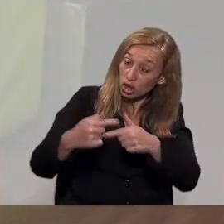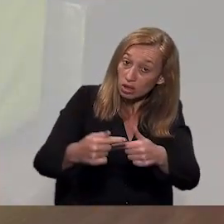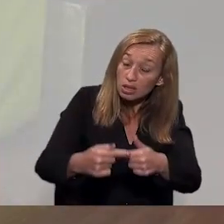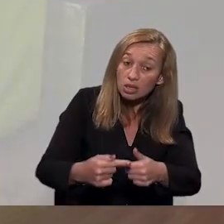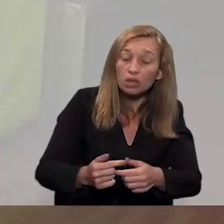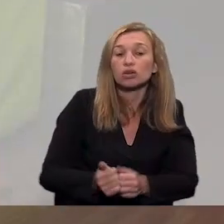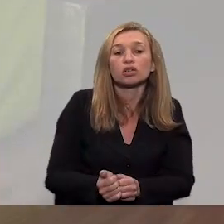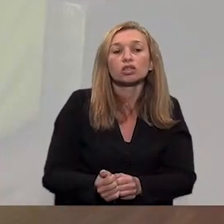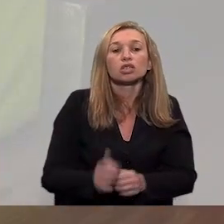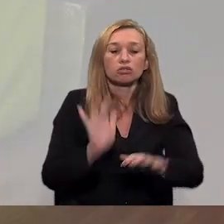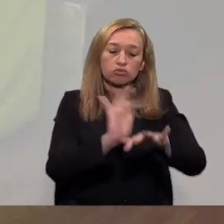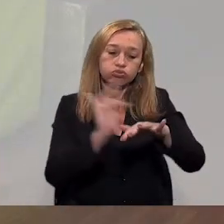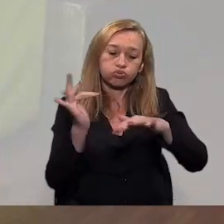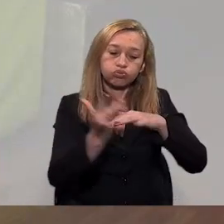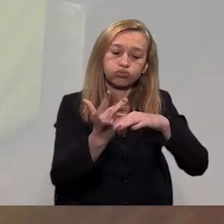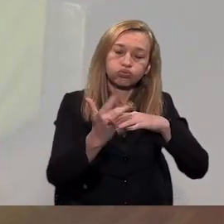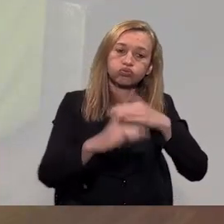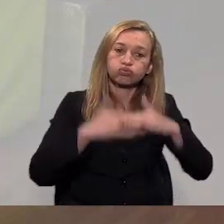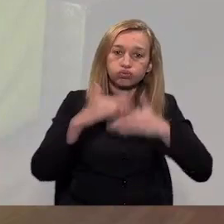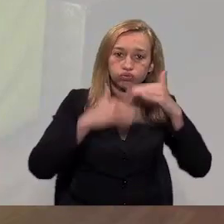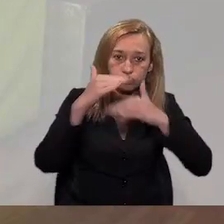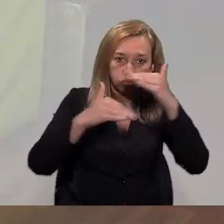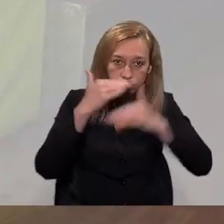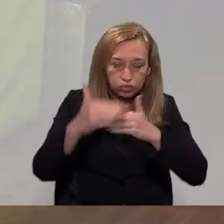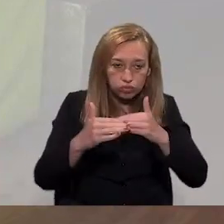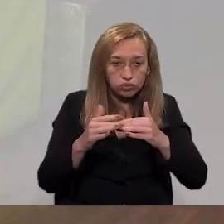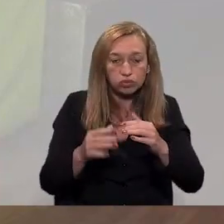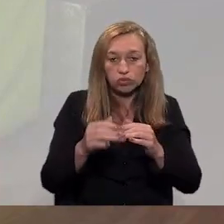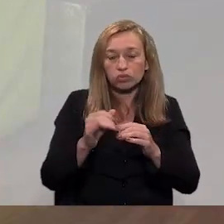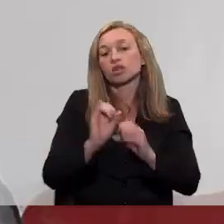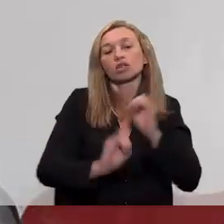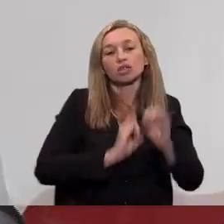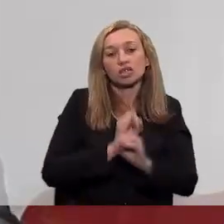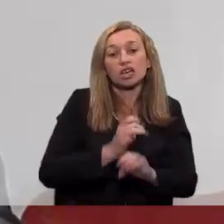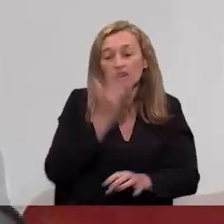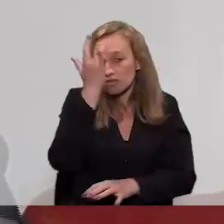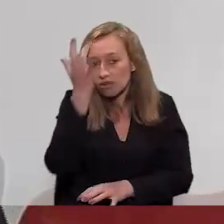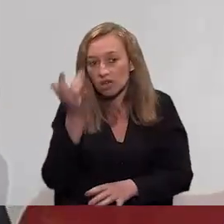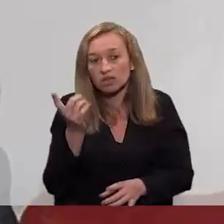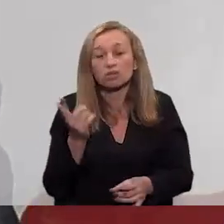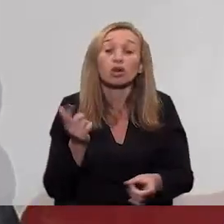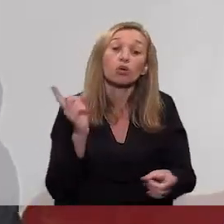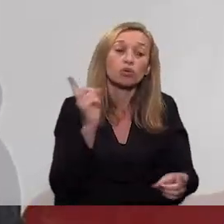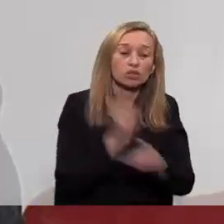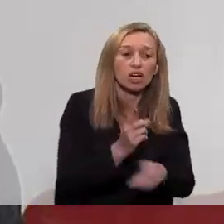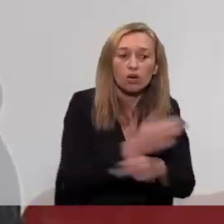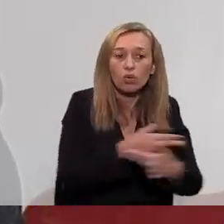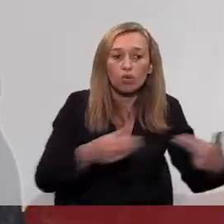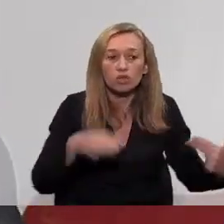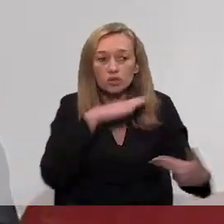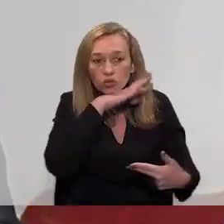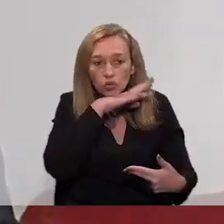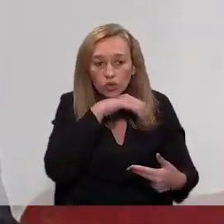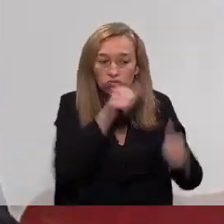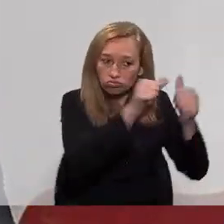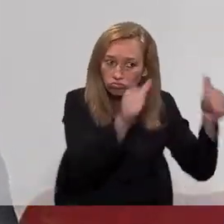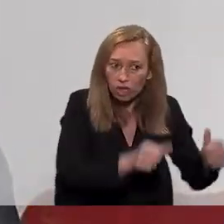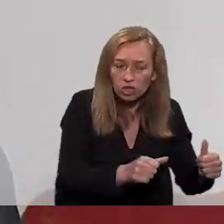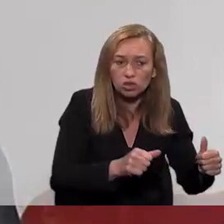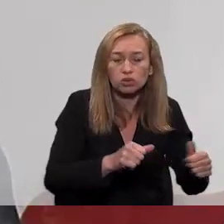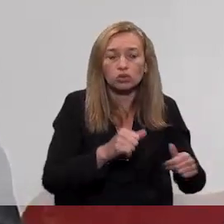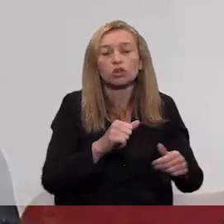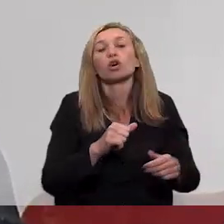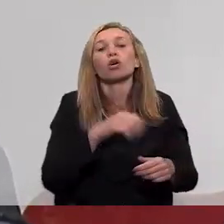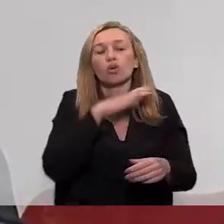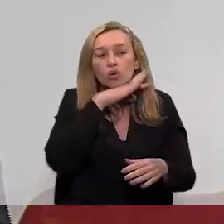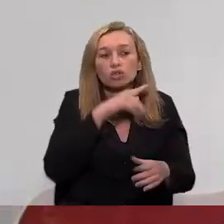geração que navega facilmente pela internet e, de certa forma, vão sempre encontrar coisas ruins. Vão encontrar a imagem